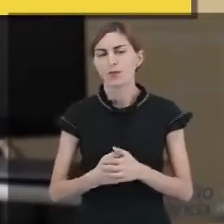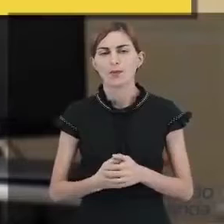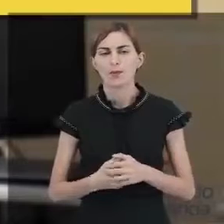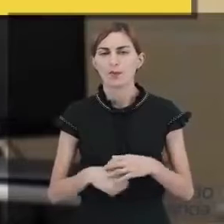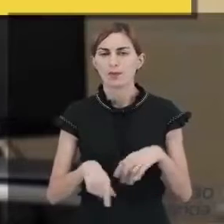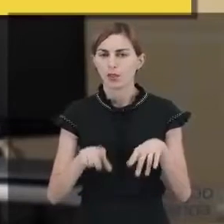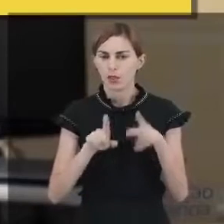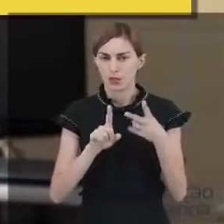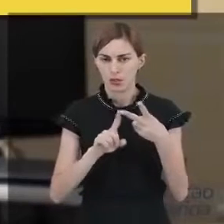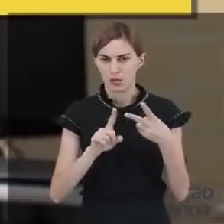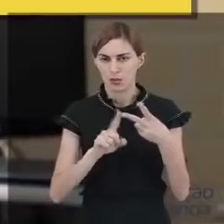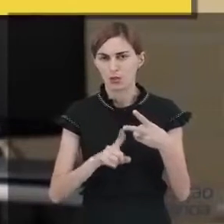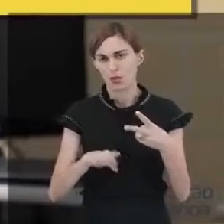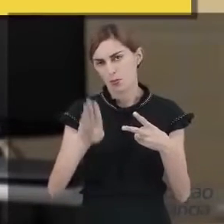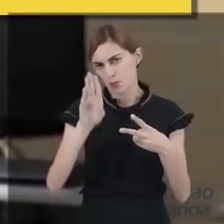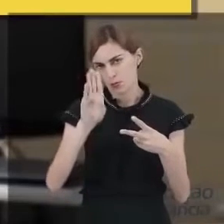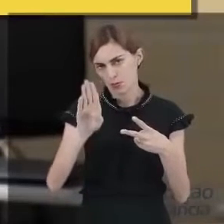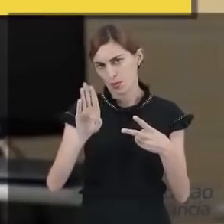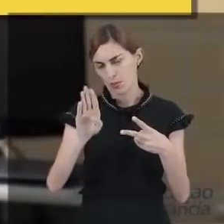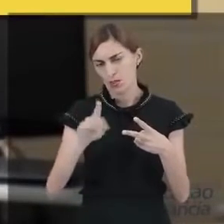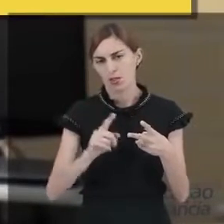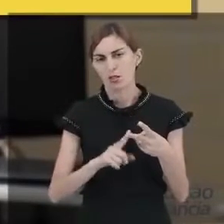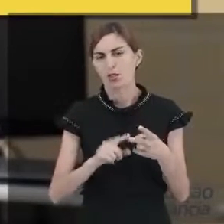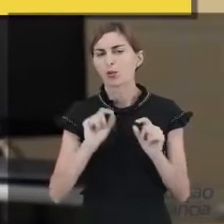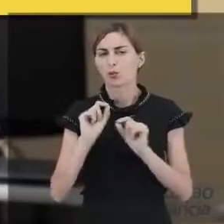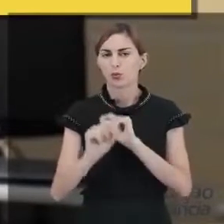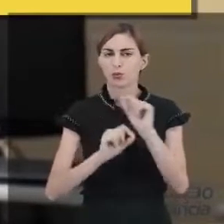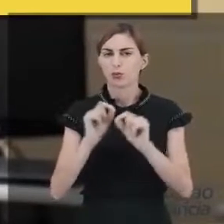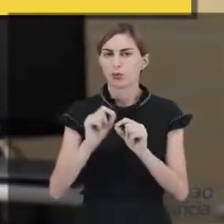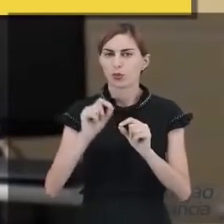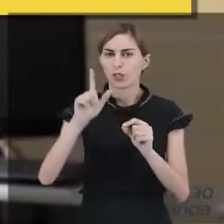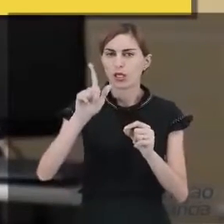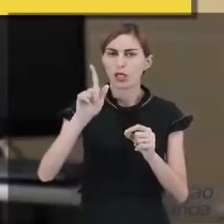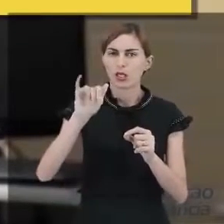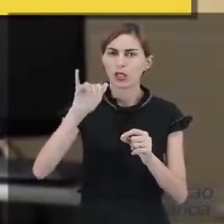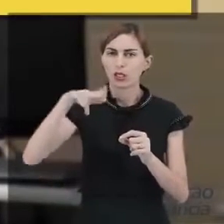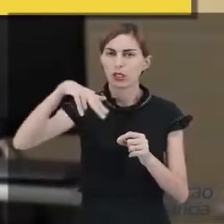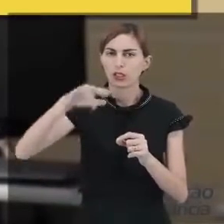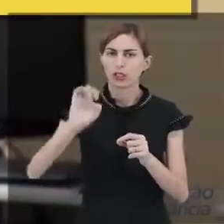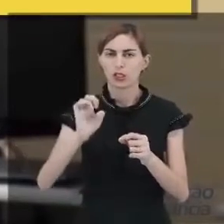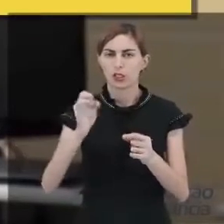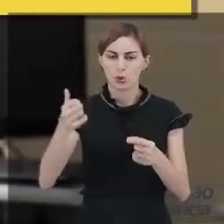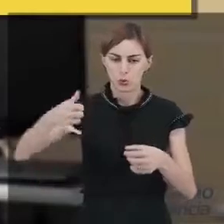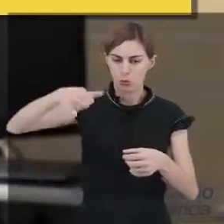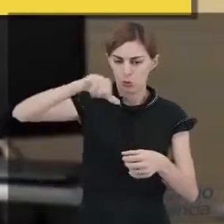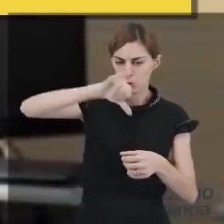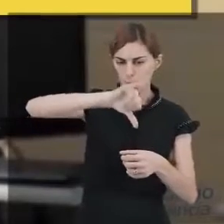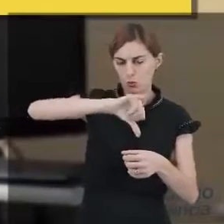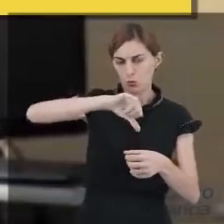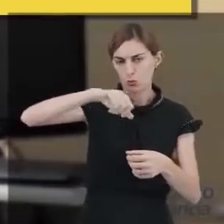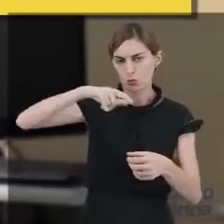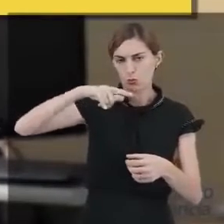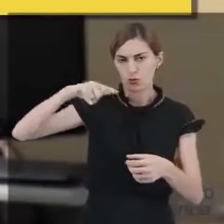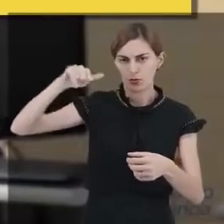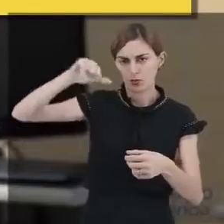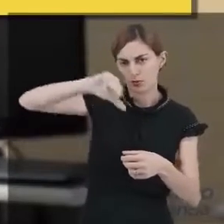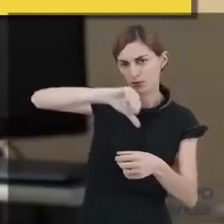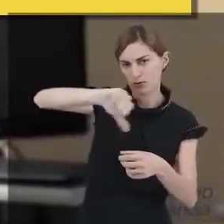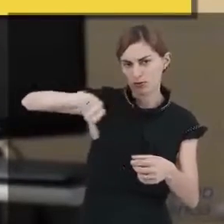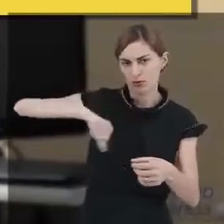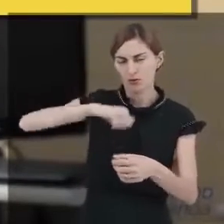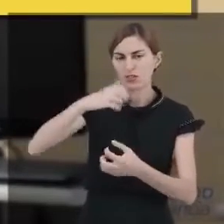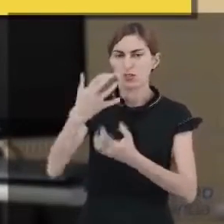O de fogo de classe B, eles são os líquidos inflamáveis. Esses líquidos inflamáveis são aqueles que queimam